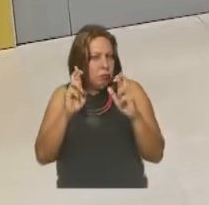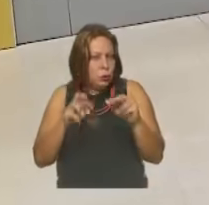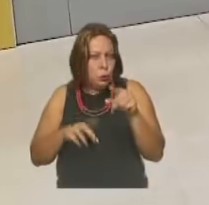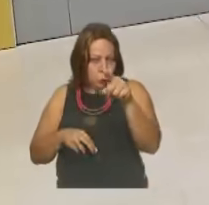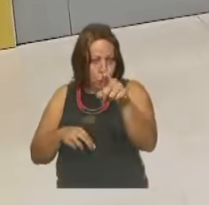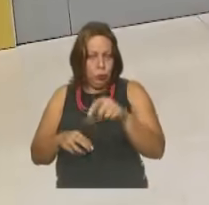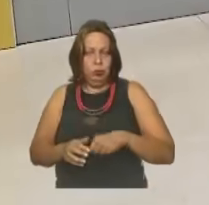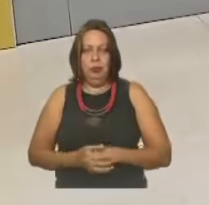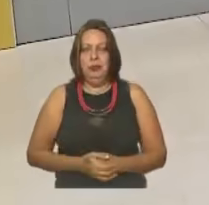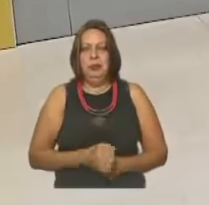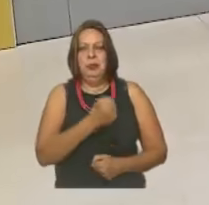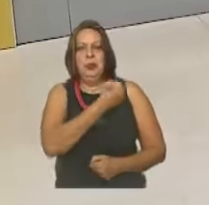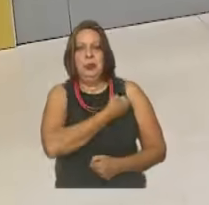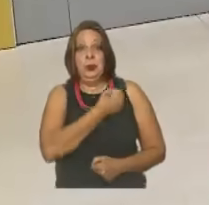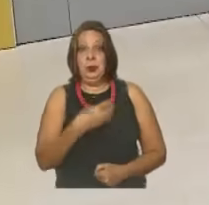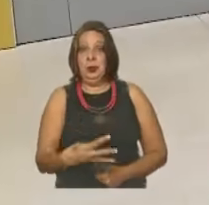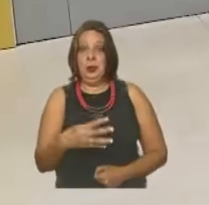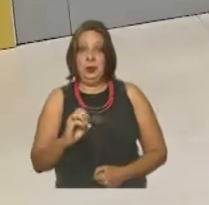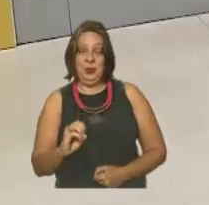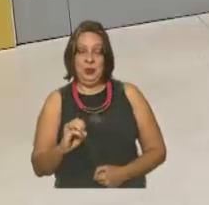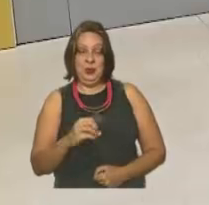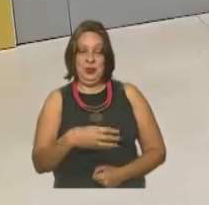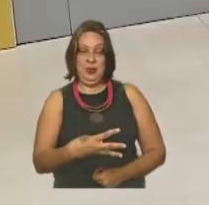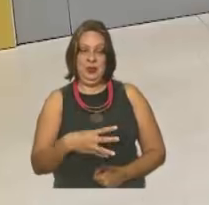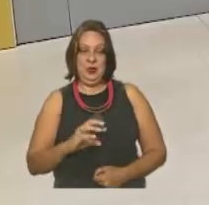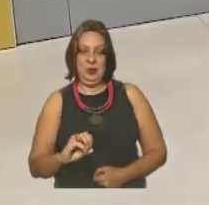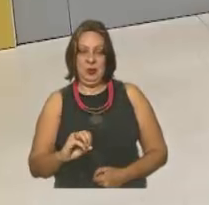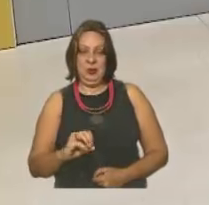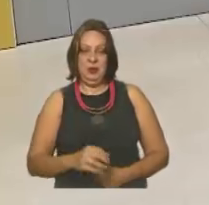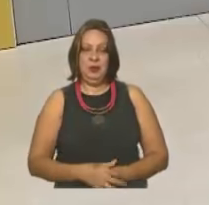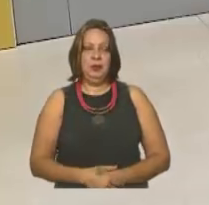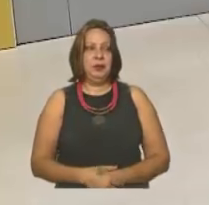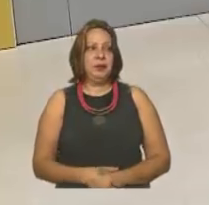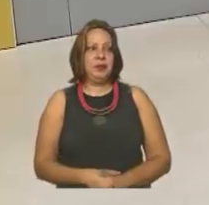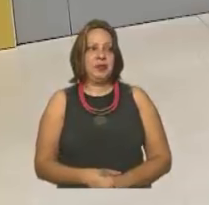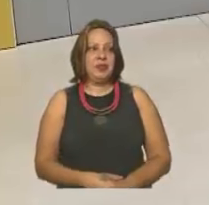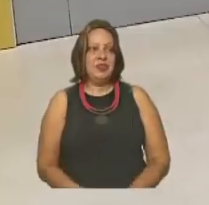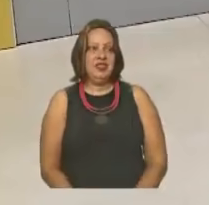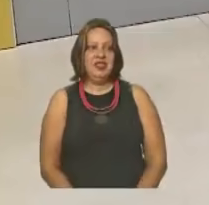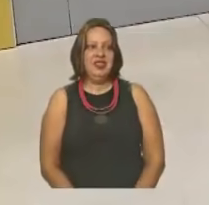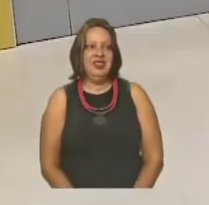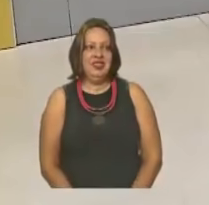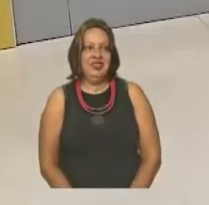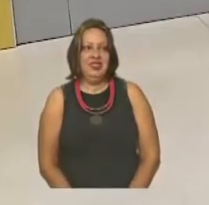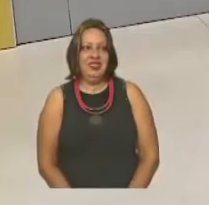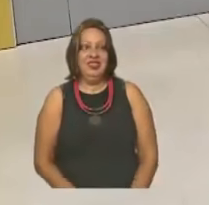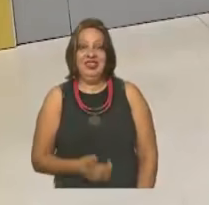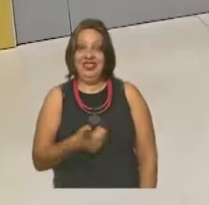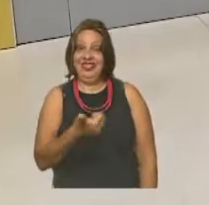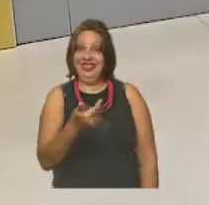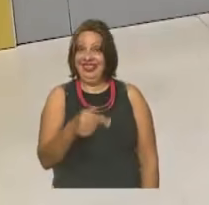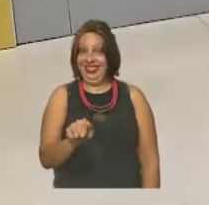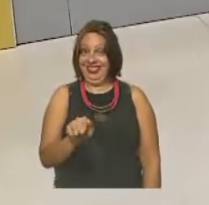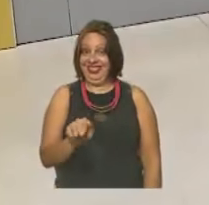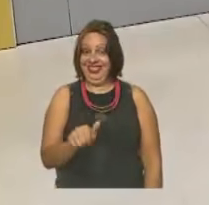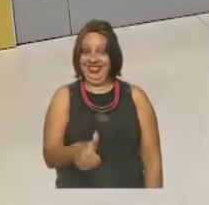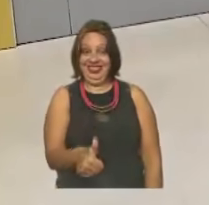marque 40. 40. Mais uma bolinha sorteada após o 40 é 17.